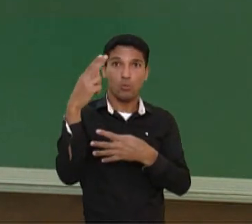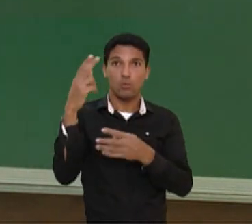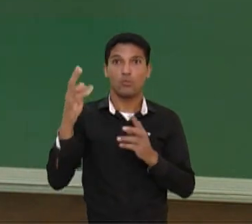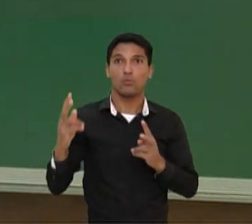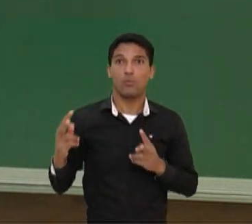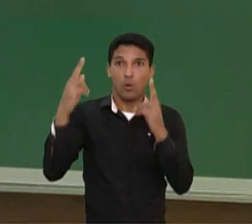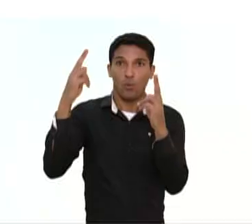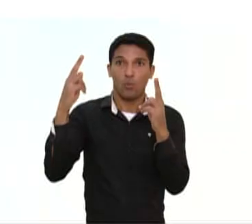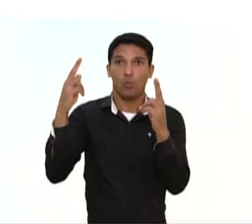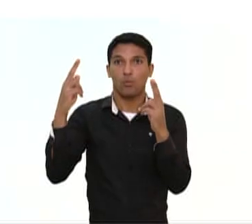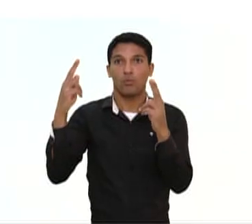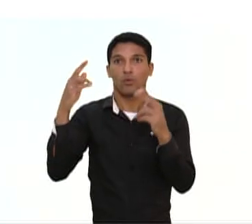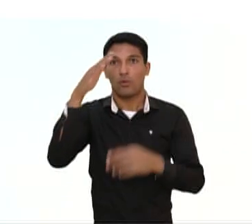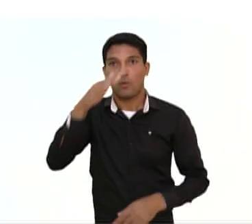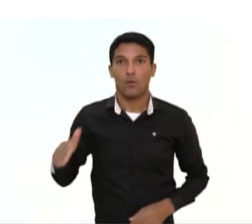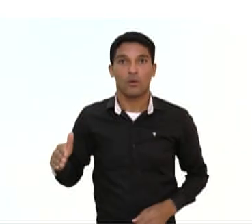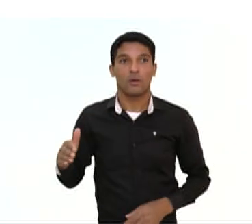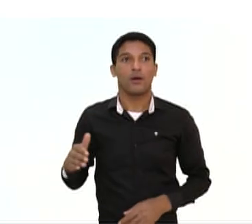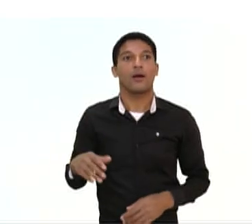um total de